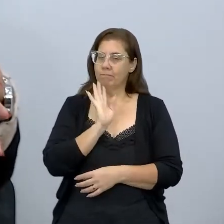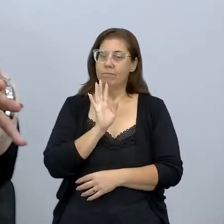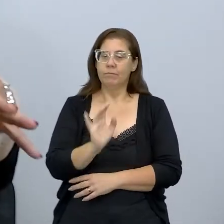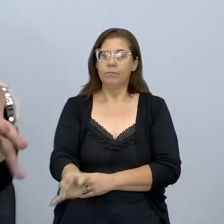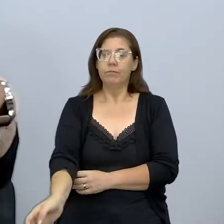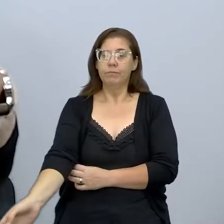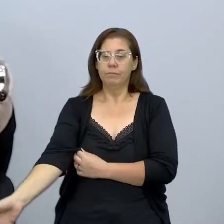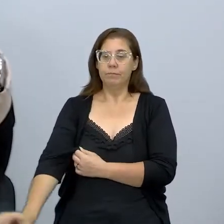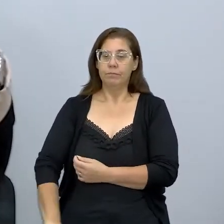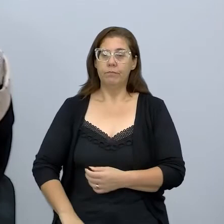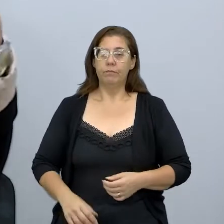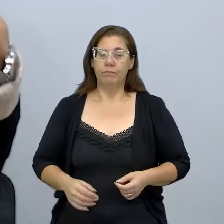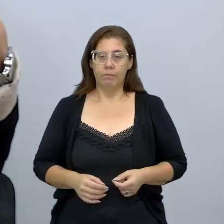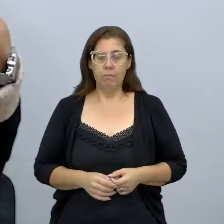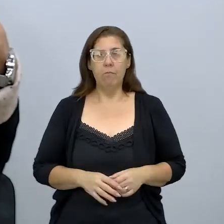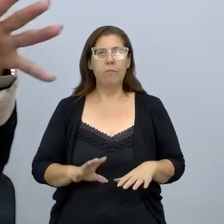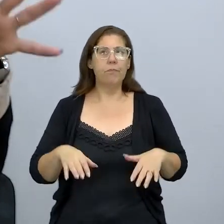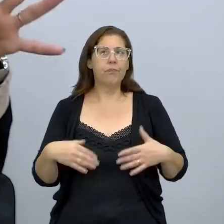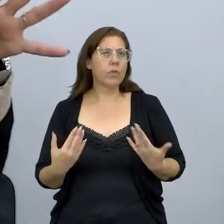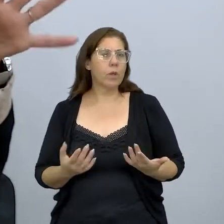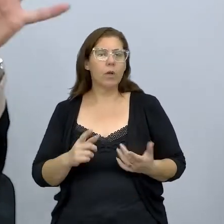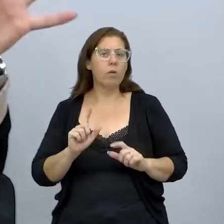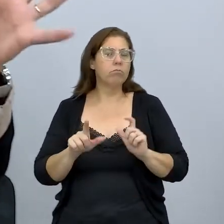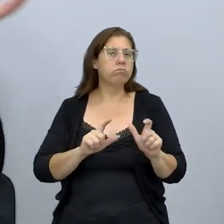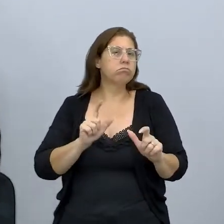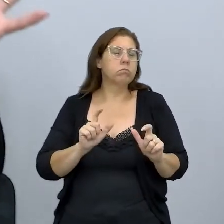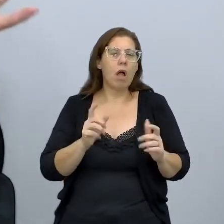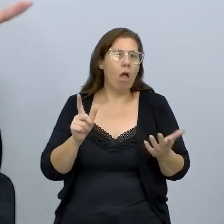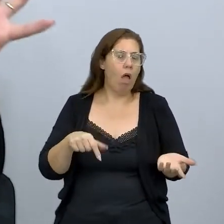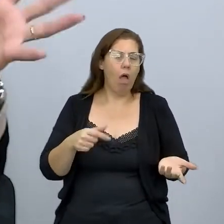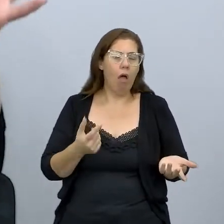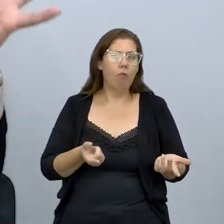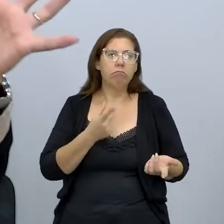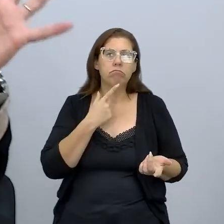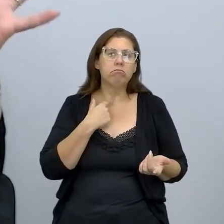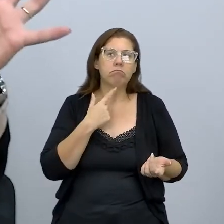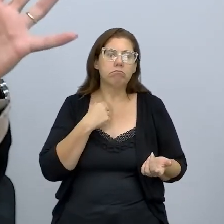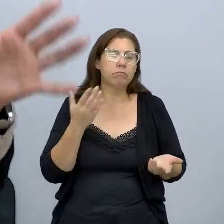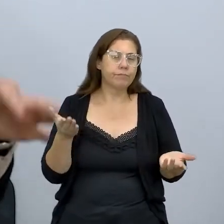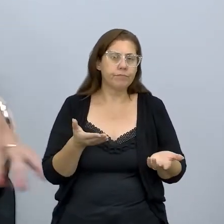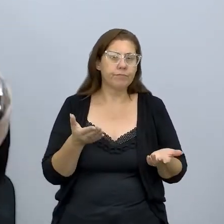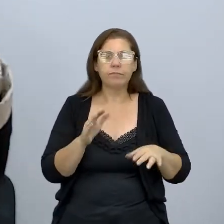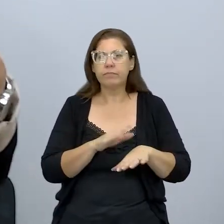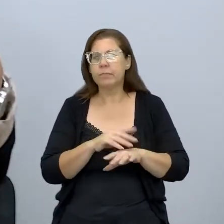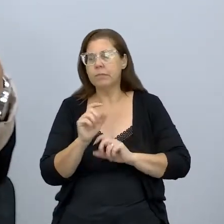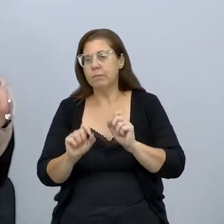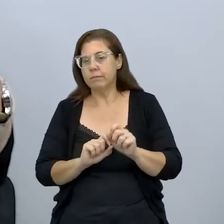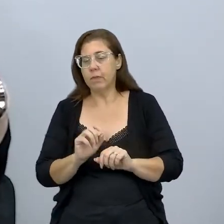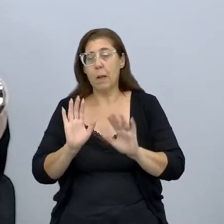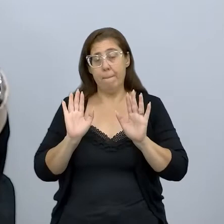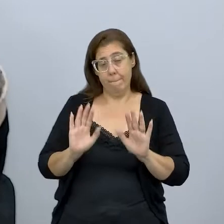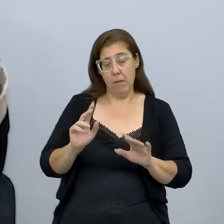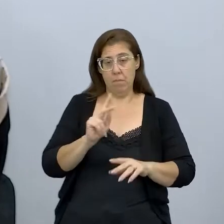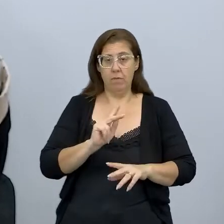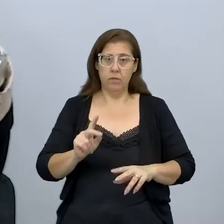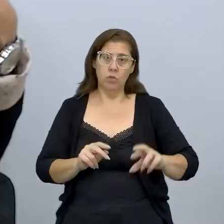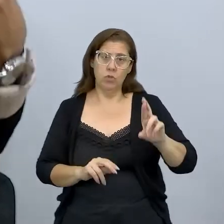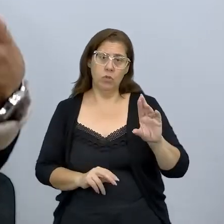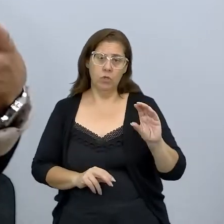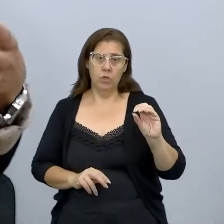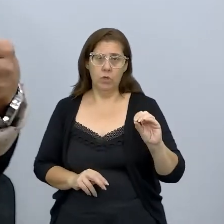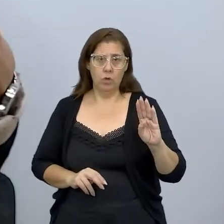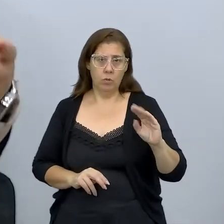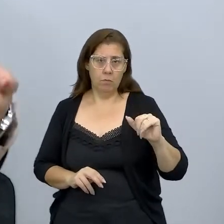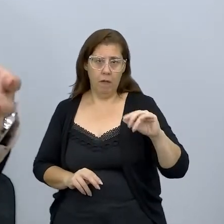muito com eles. E a intencionalidade hoje que eu tenho é que eles nem sabem direito do que vai se tratar, mas a Roberta, ela